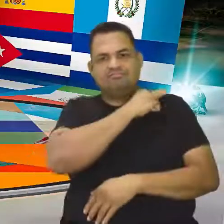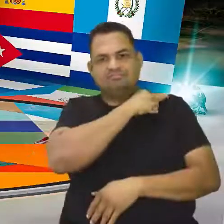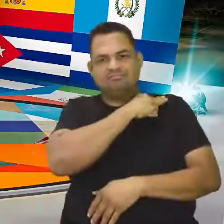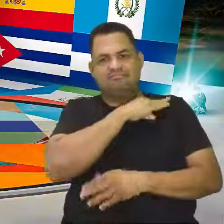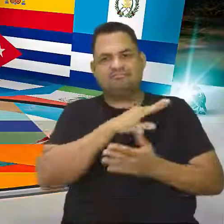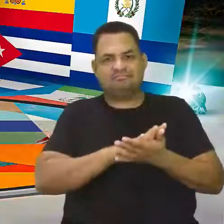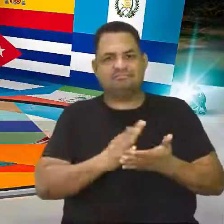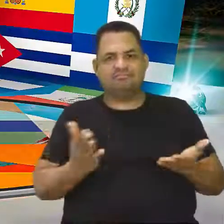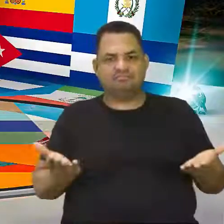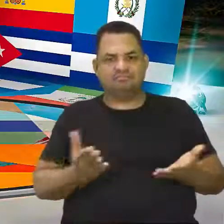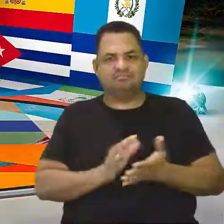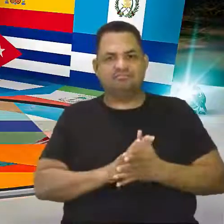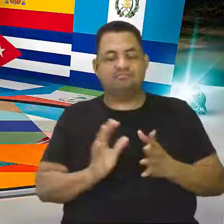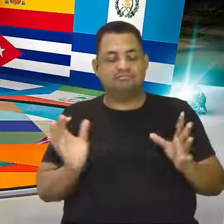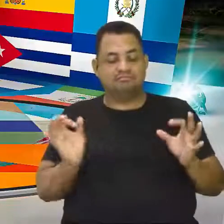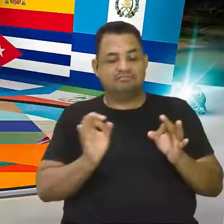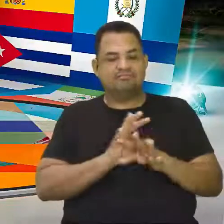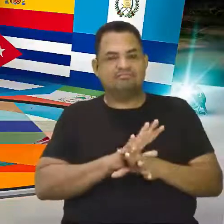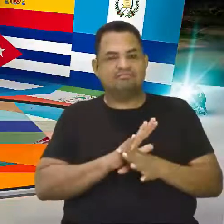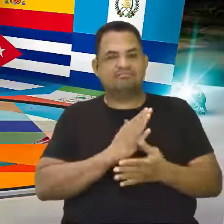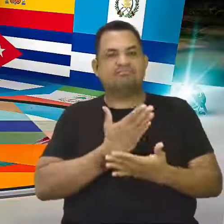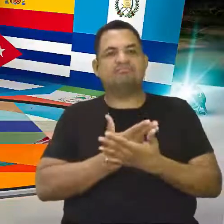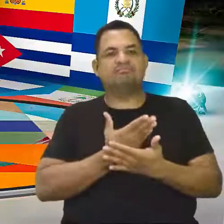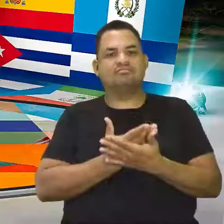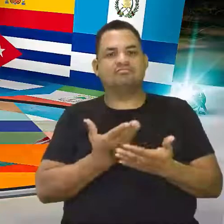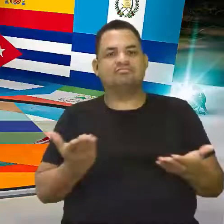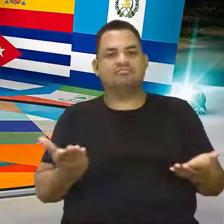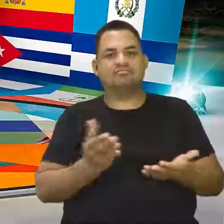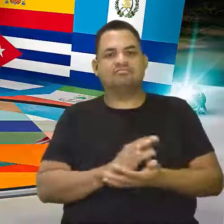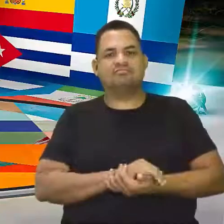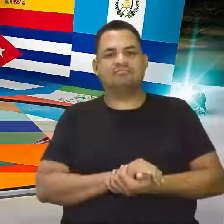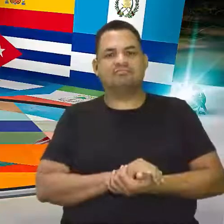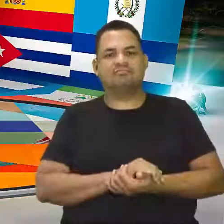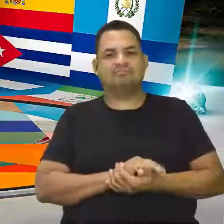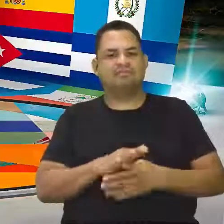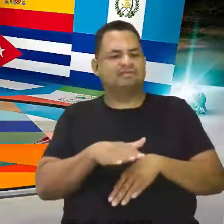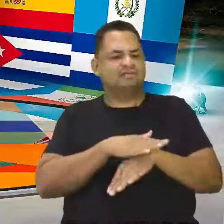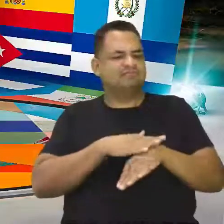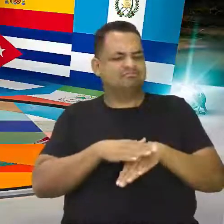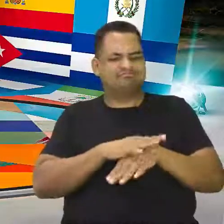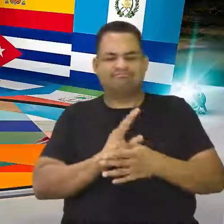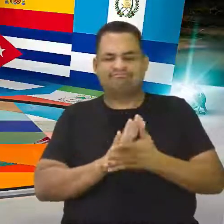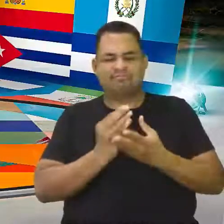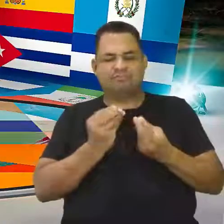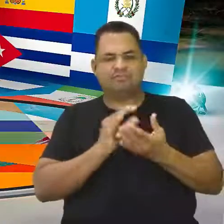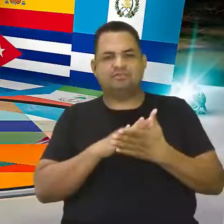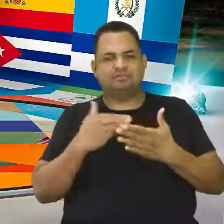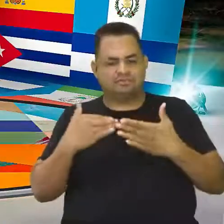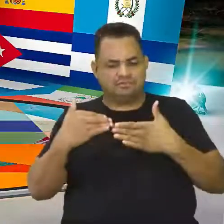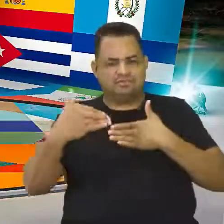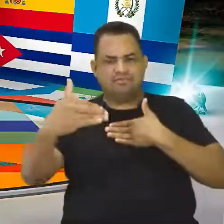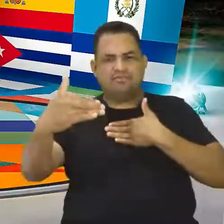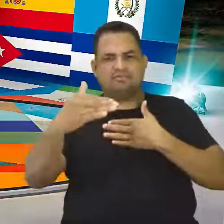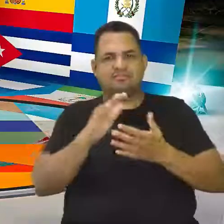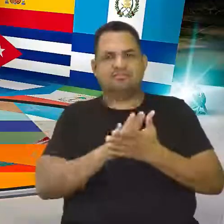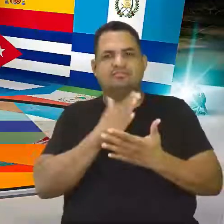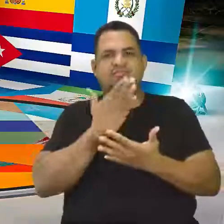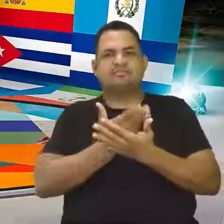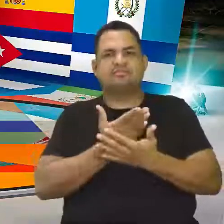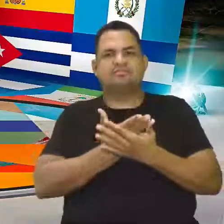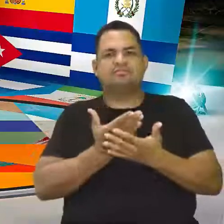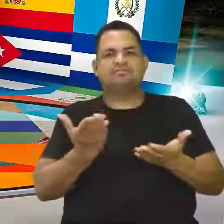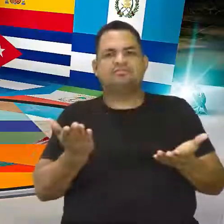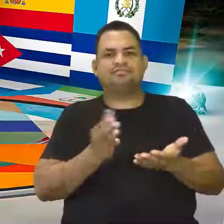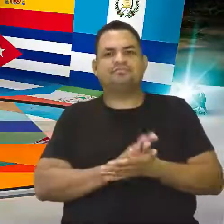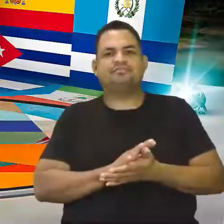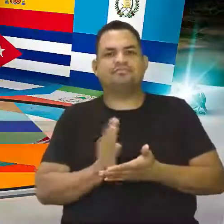ano? Prontinhos para mais uma aula? Então nem vamos conversar muito, né, galera? Vamos logo para a aula.